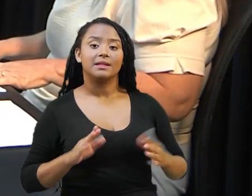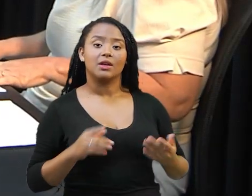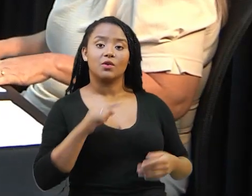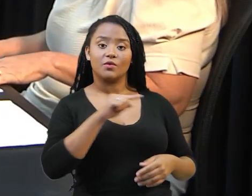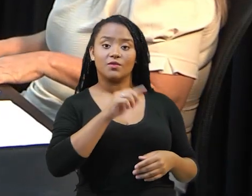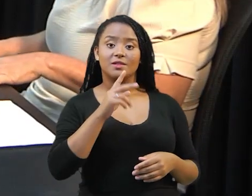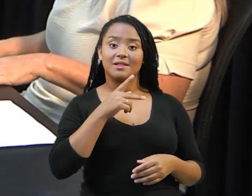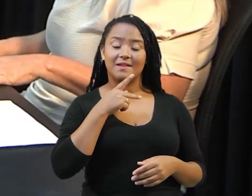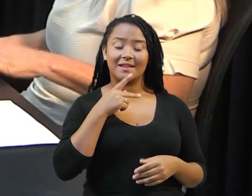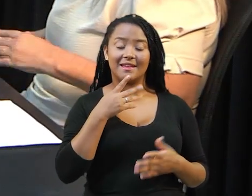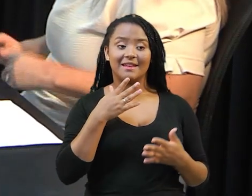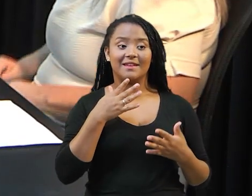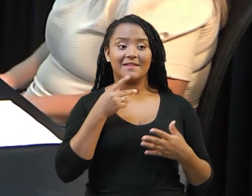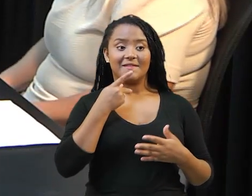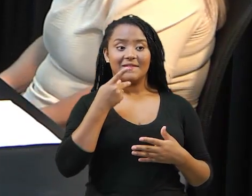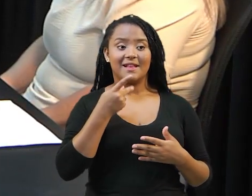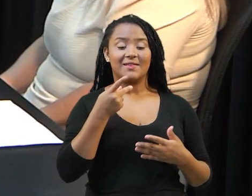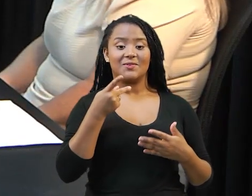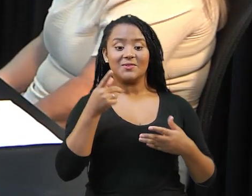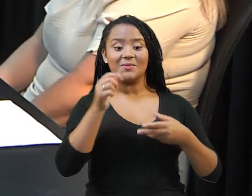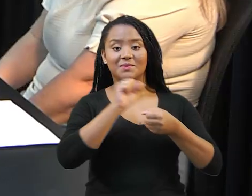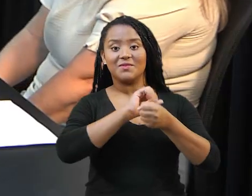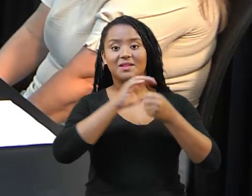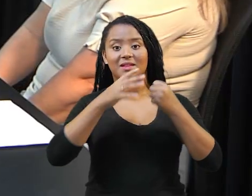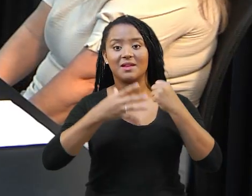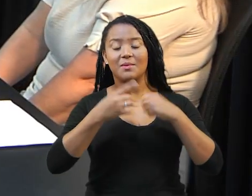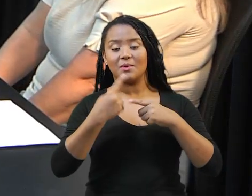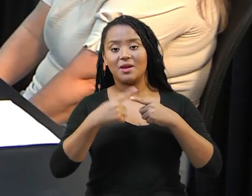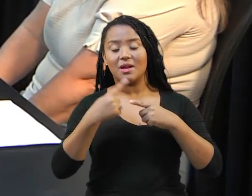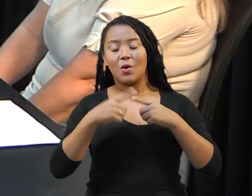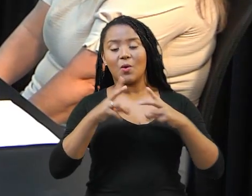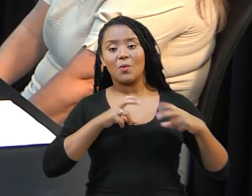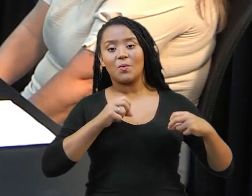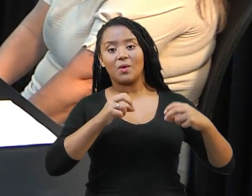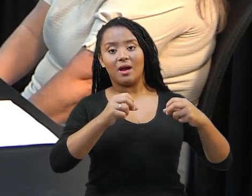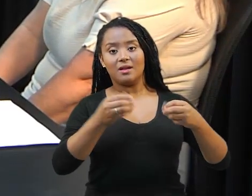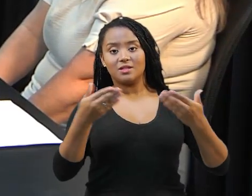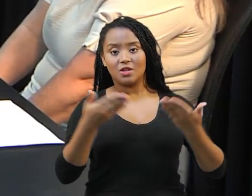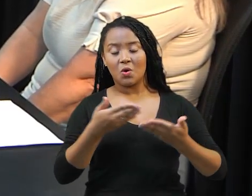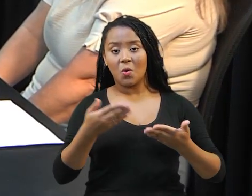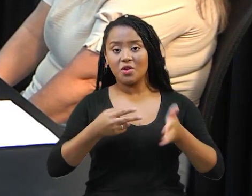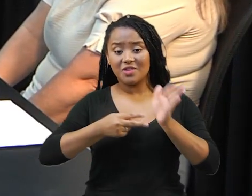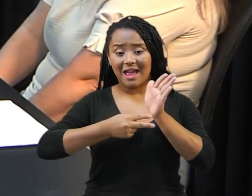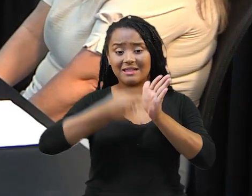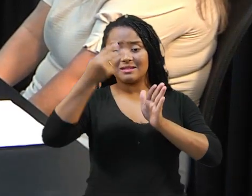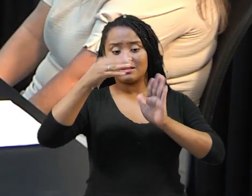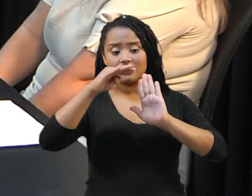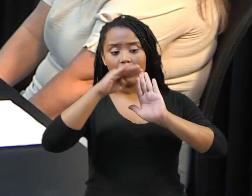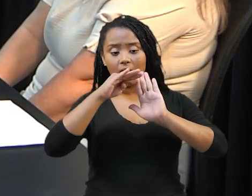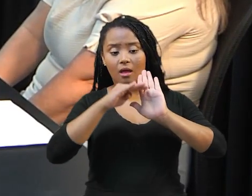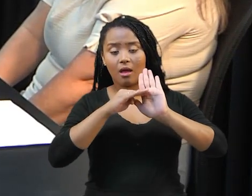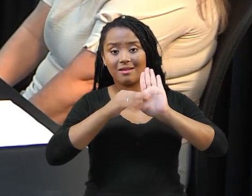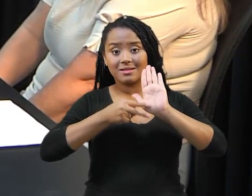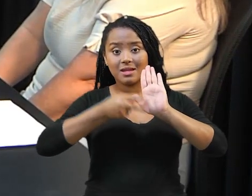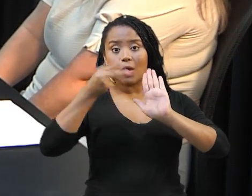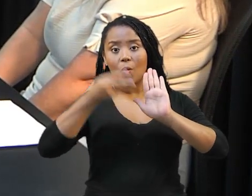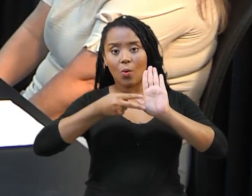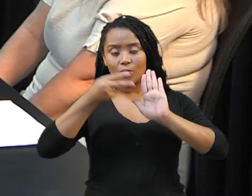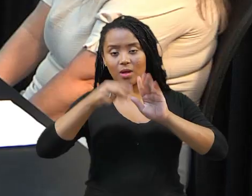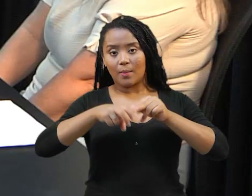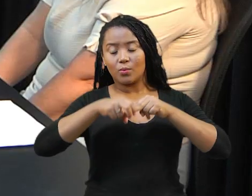Você chamou atenção para uma verdadeira pandemia, né? O câncer hoje é praticamente a segunda causa de morte,